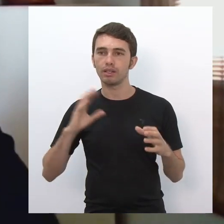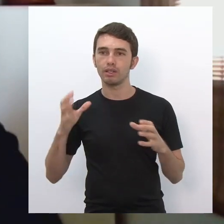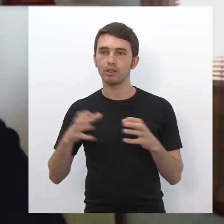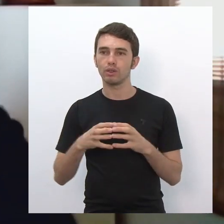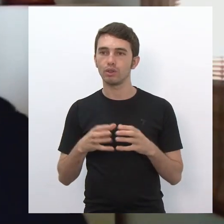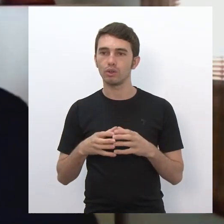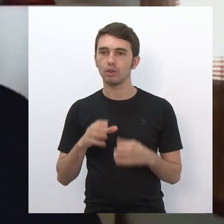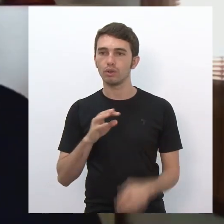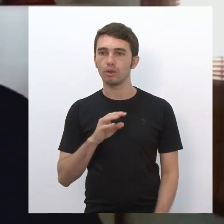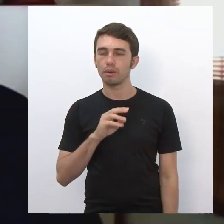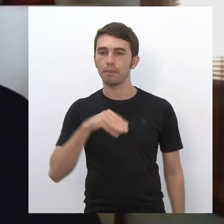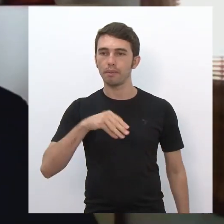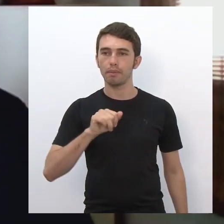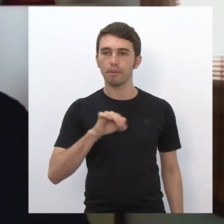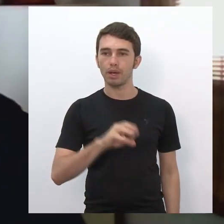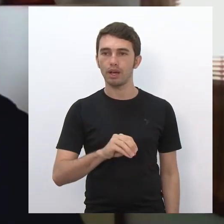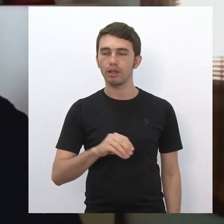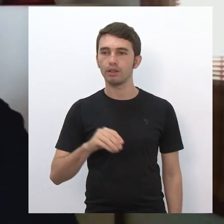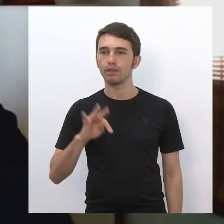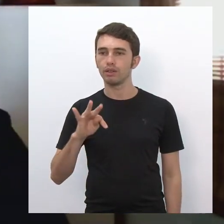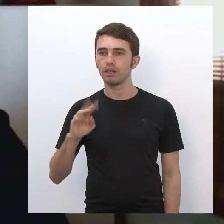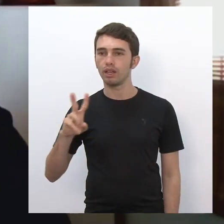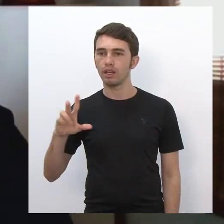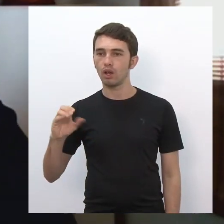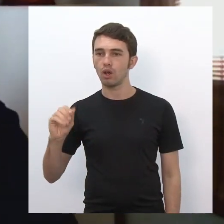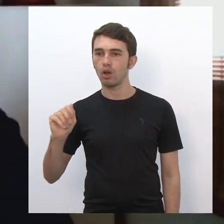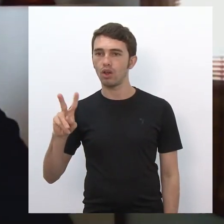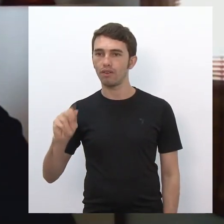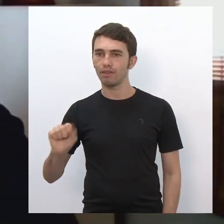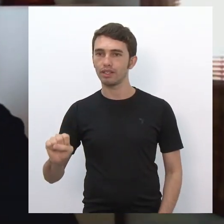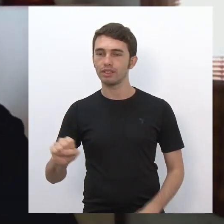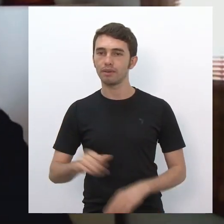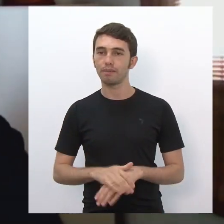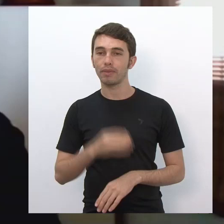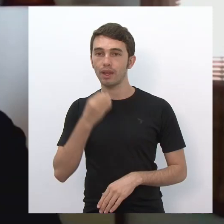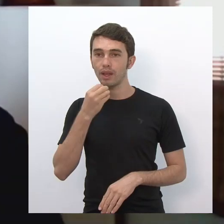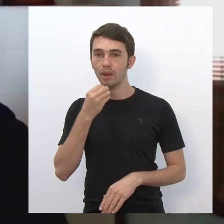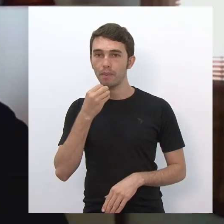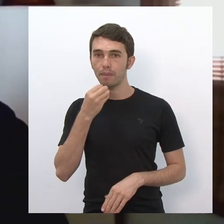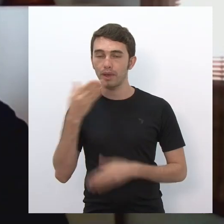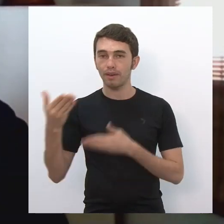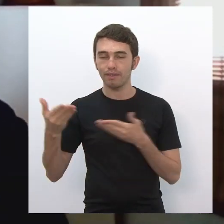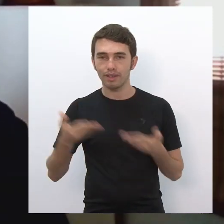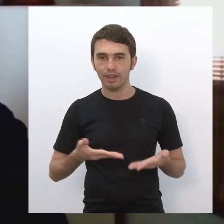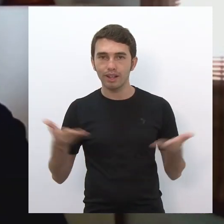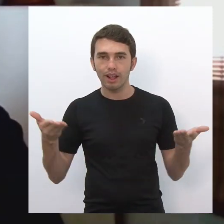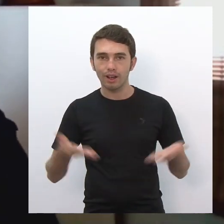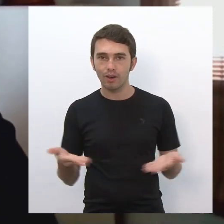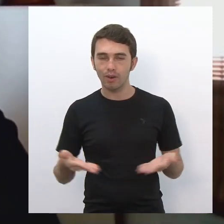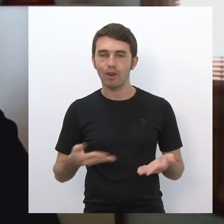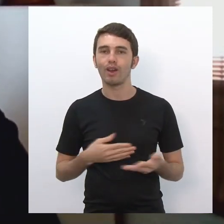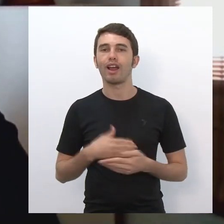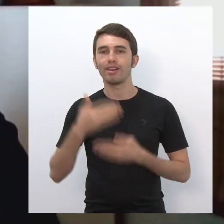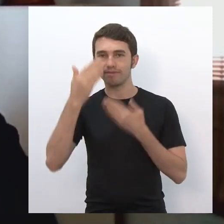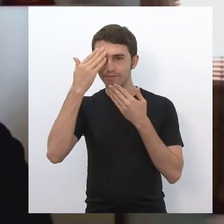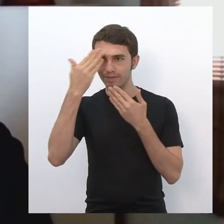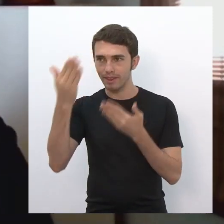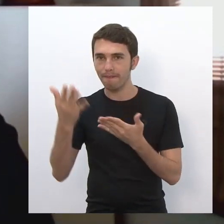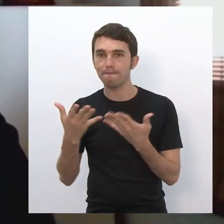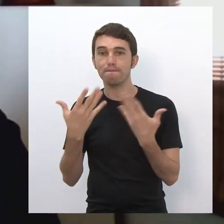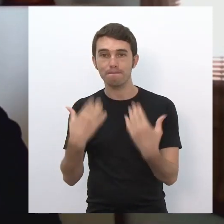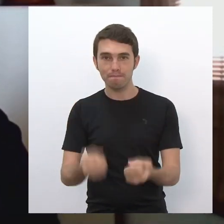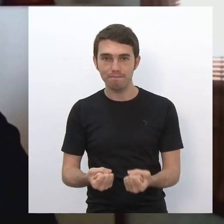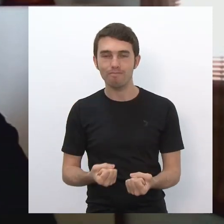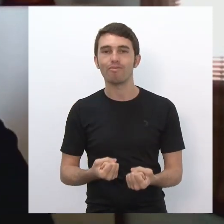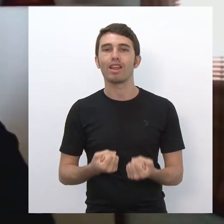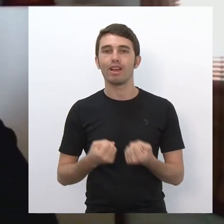Cofres. Olá, Pierre, seja bem-vindo ao nosso bate-papo de hoje. Agradecemos o aceite do convite, é um prazer